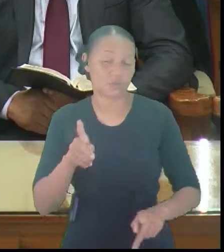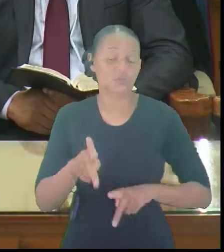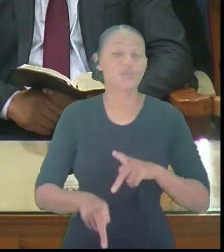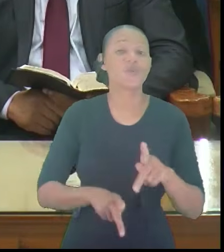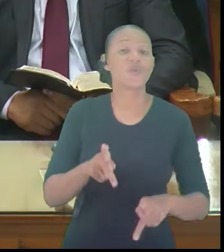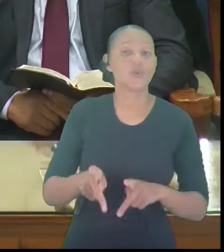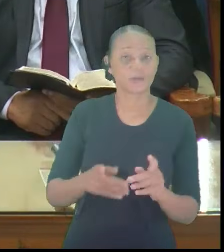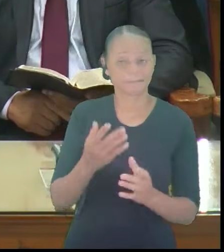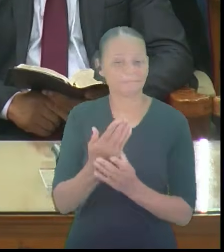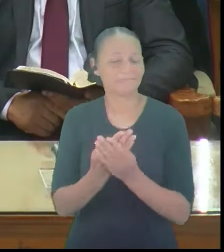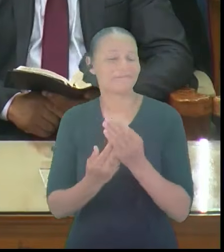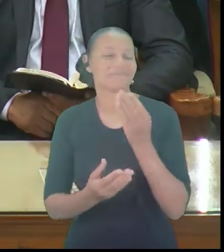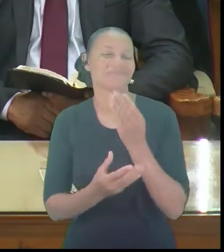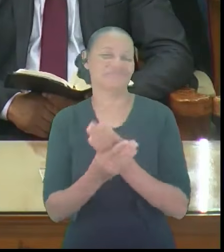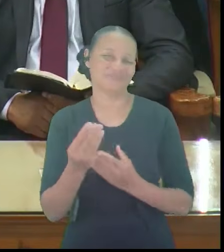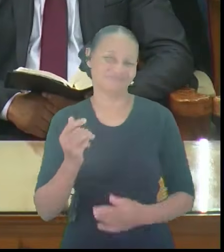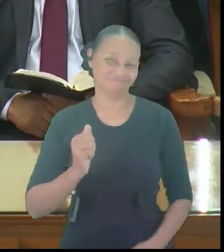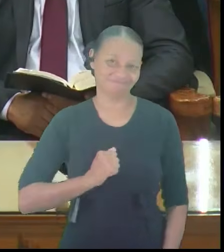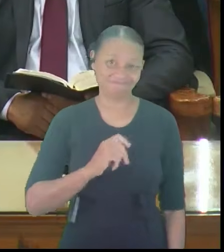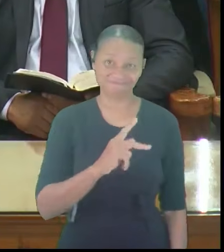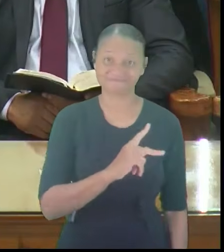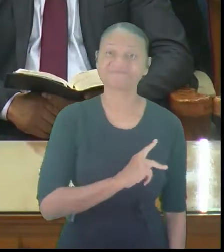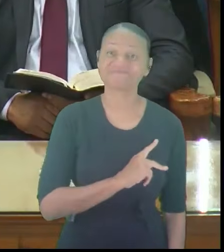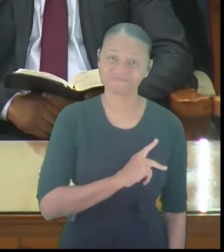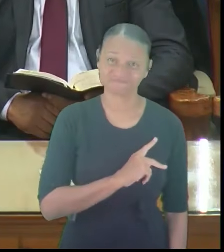mãos dos apóstolos.